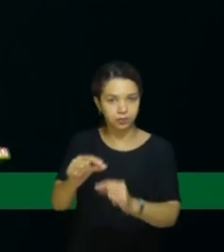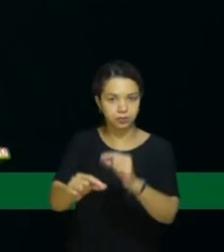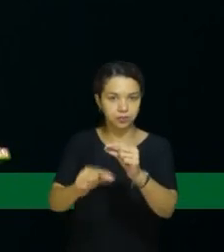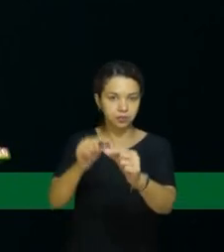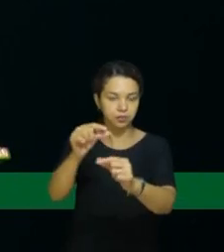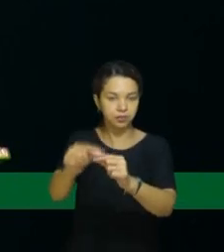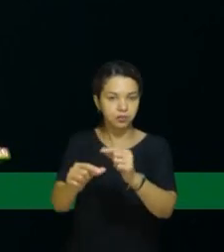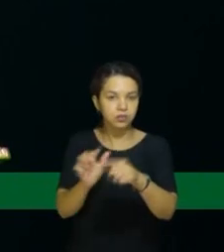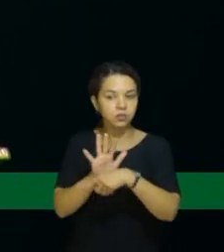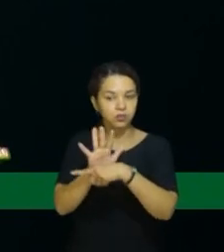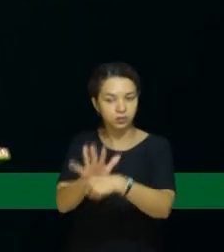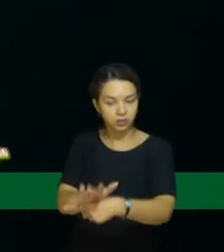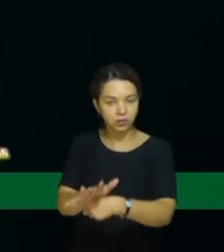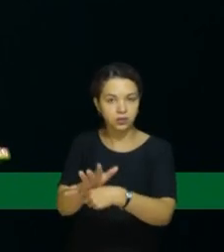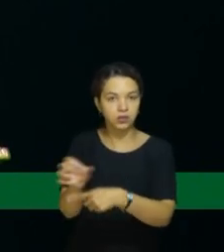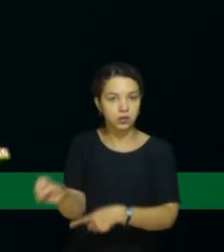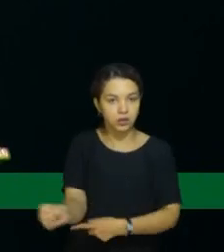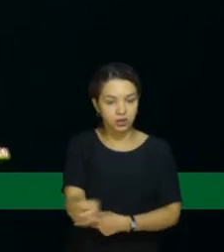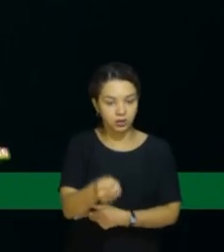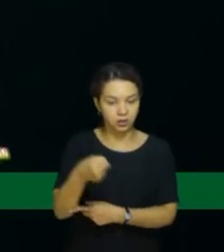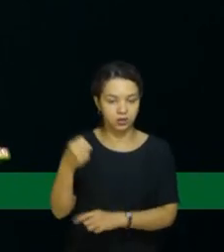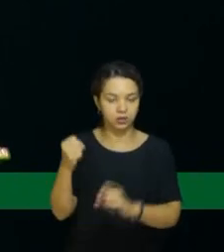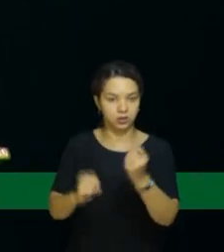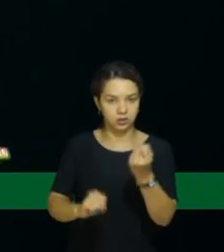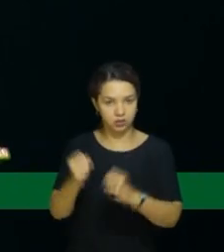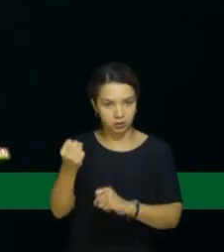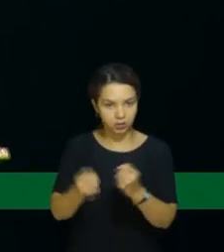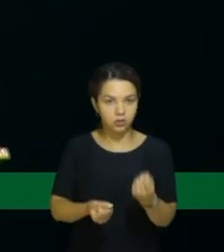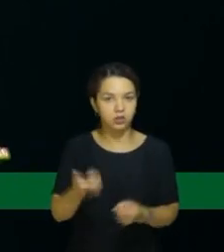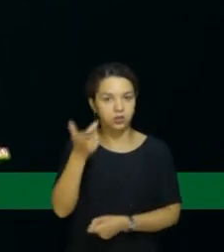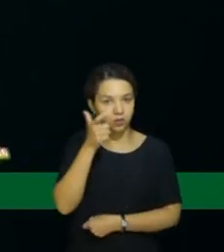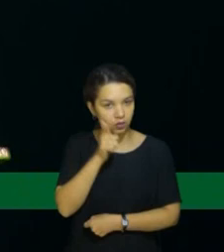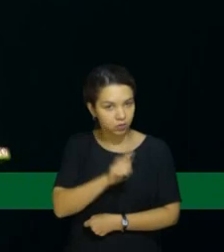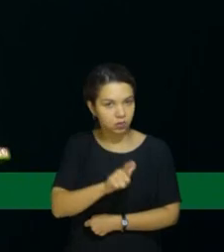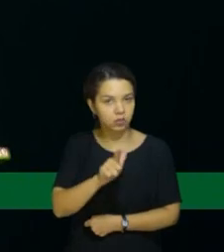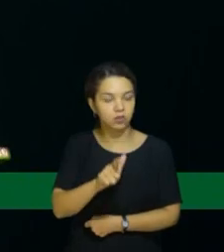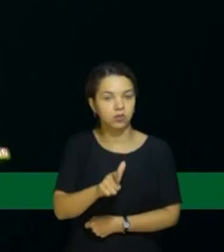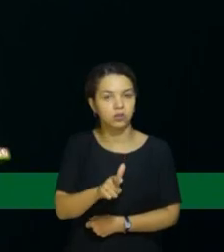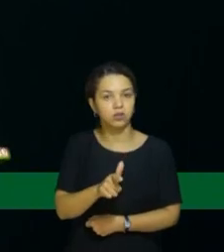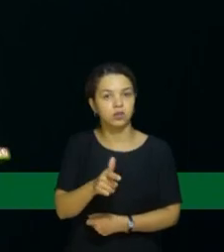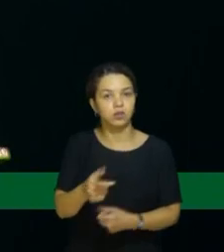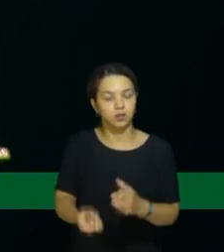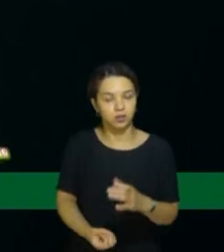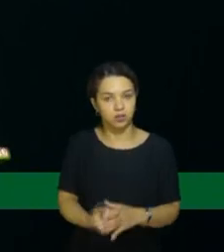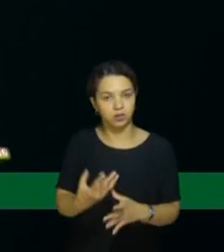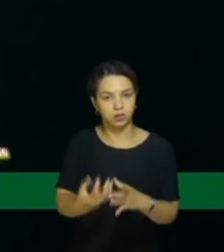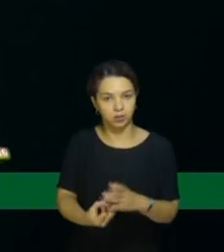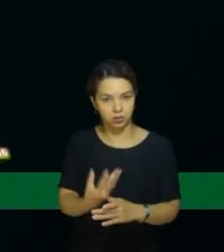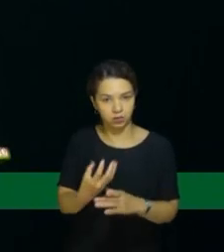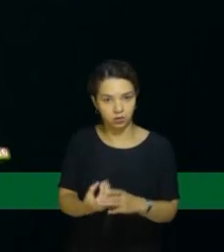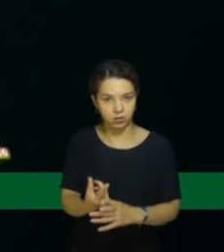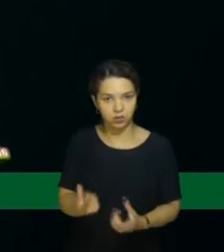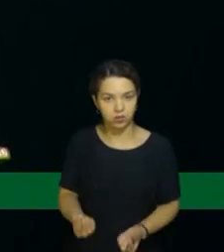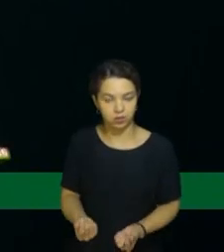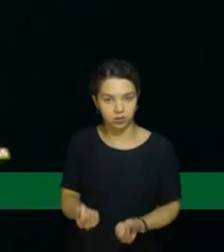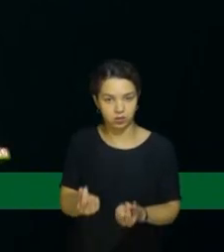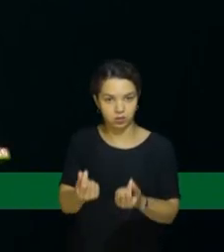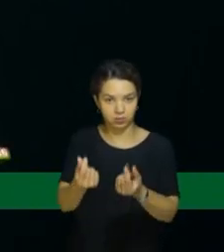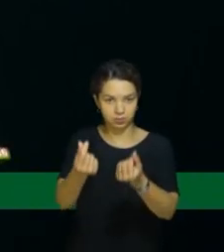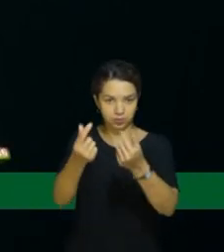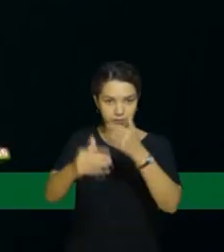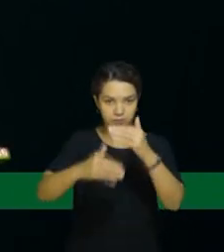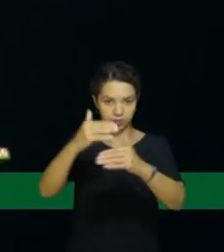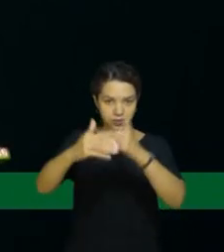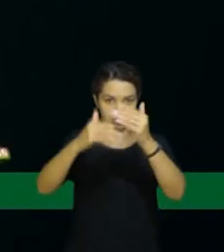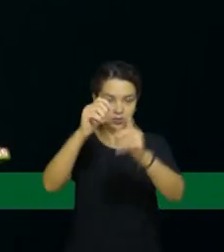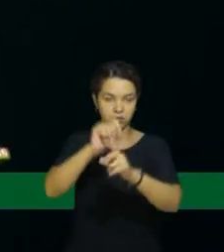artesanais e seus colaboradores reconquiste a capacidade de gerar riqueza e de multiplicar progresso